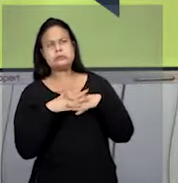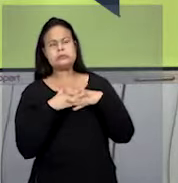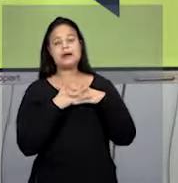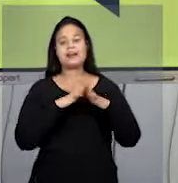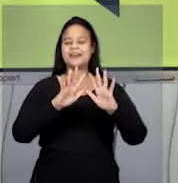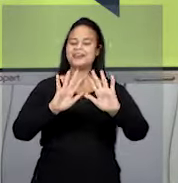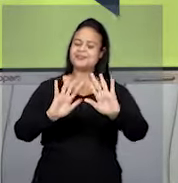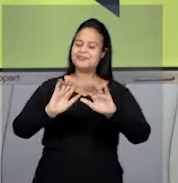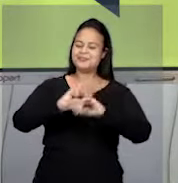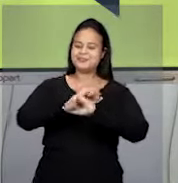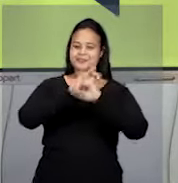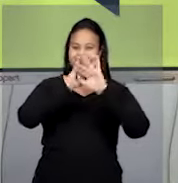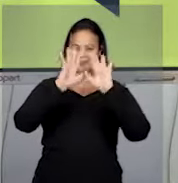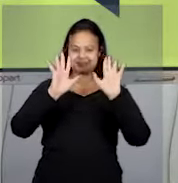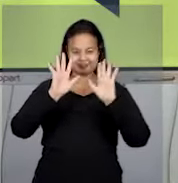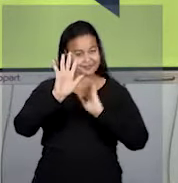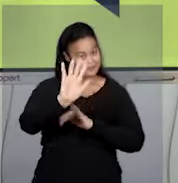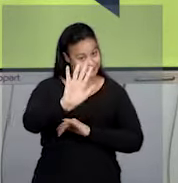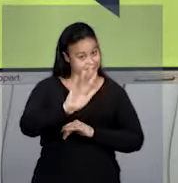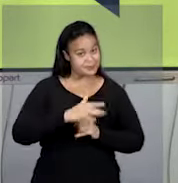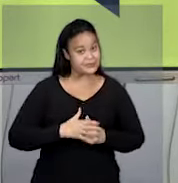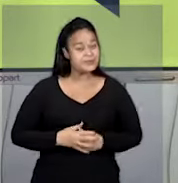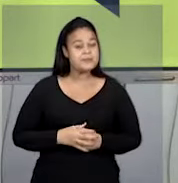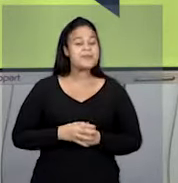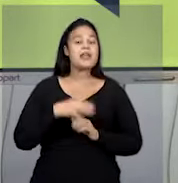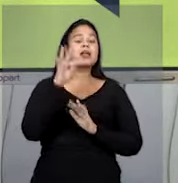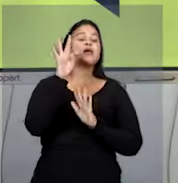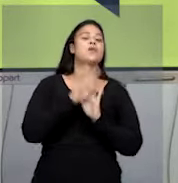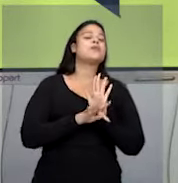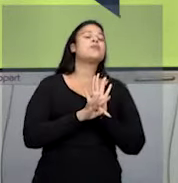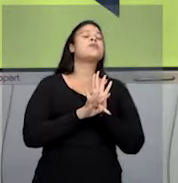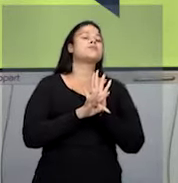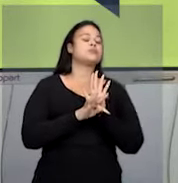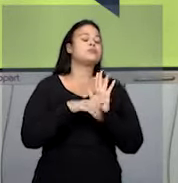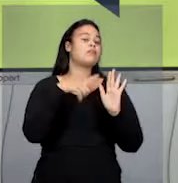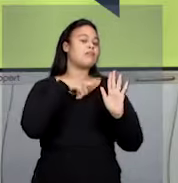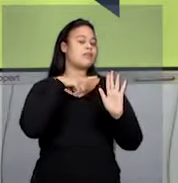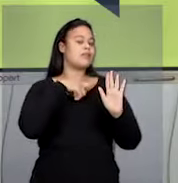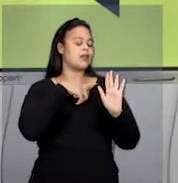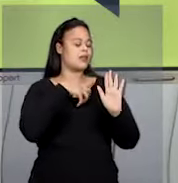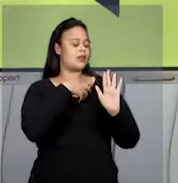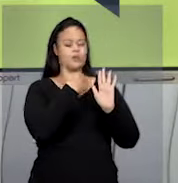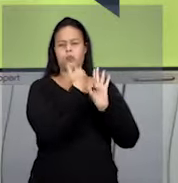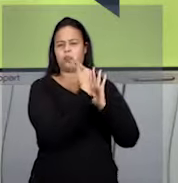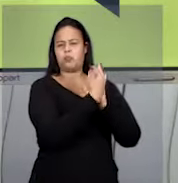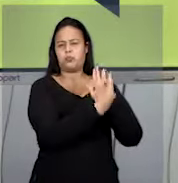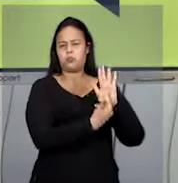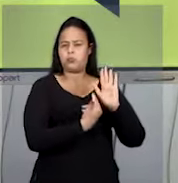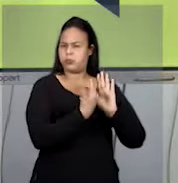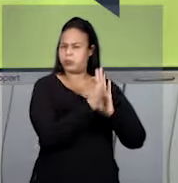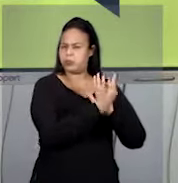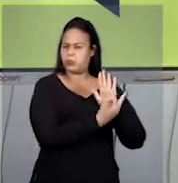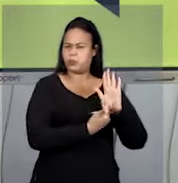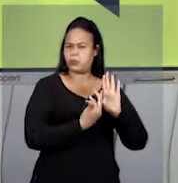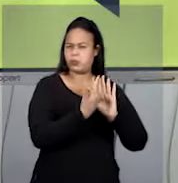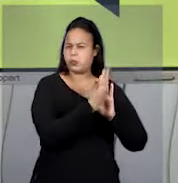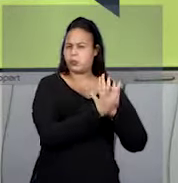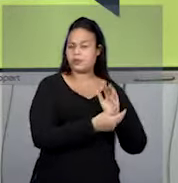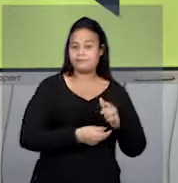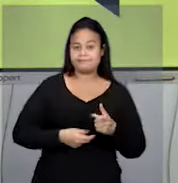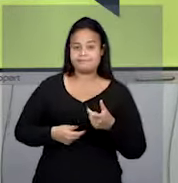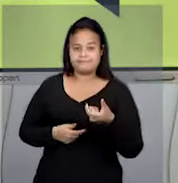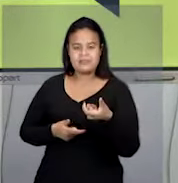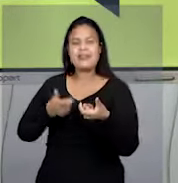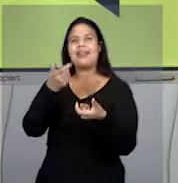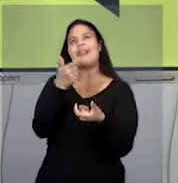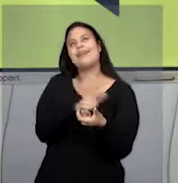para você. Bom, o texto sempre terá muitas palavras, e estas palavras não podem